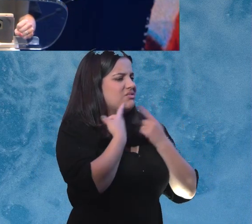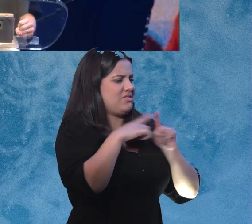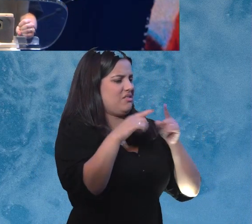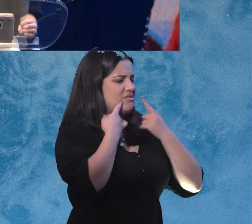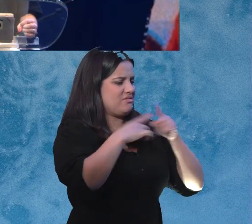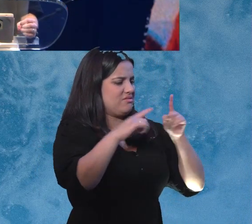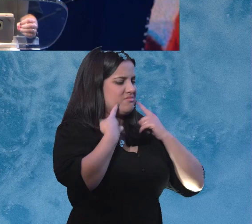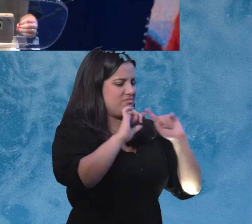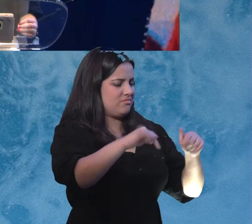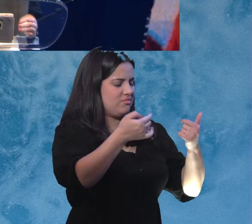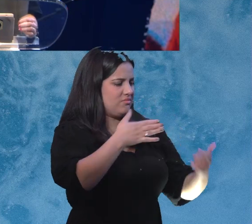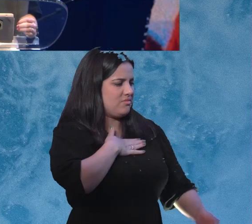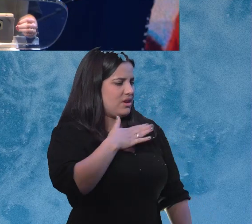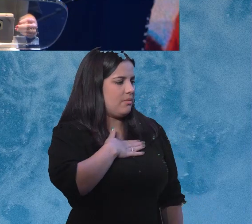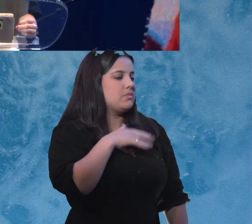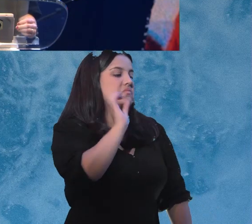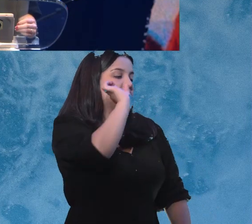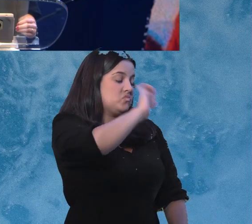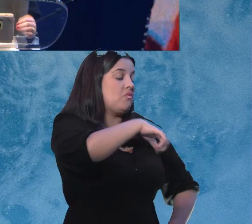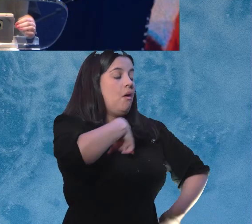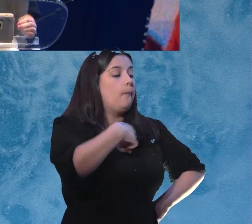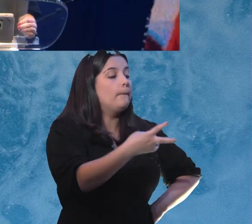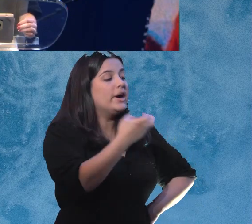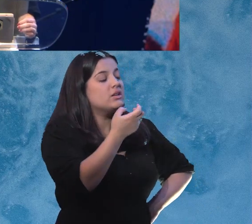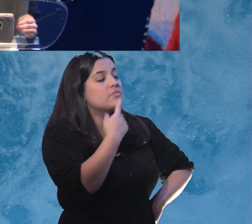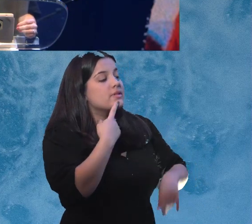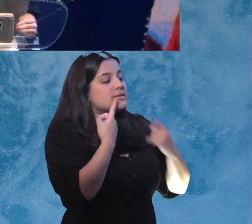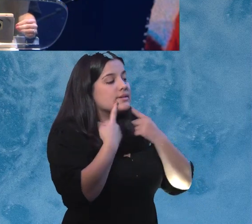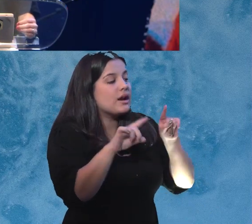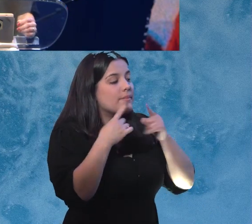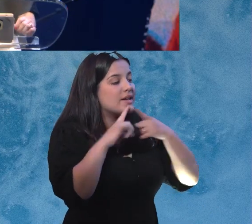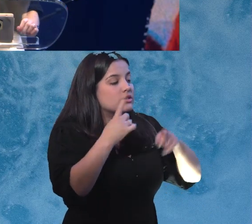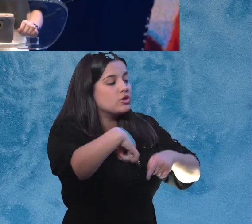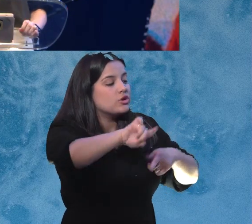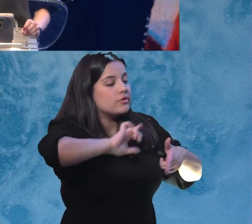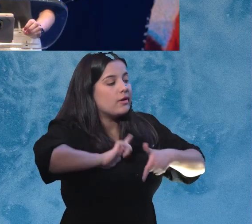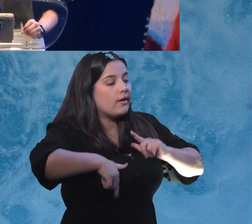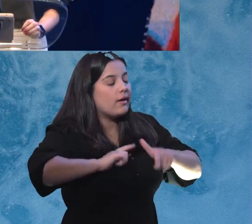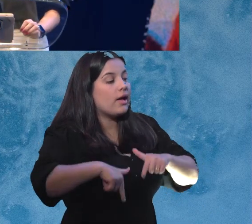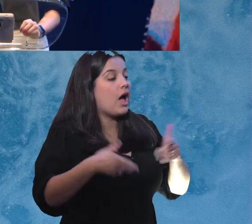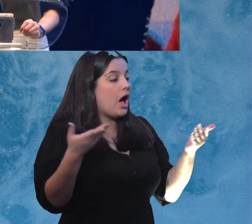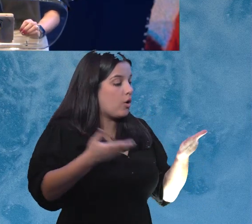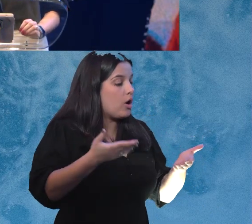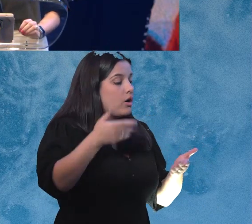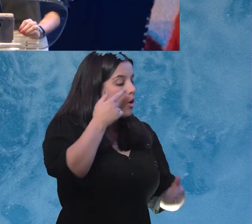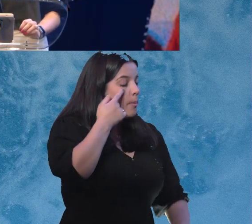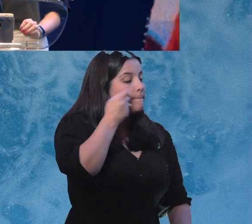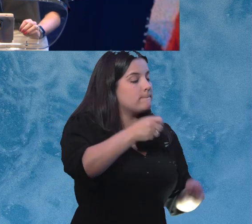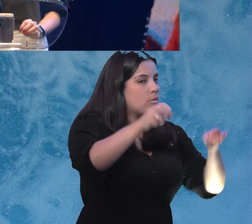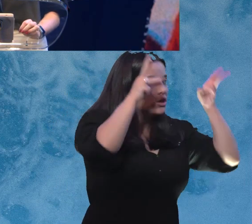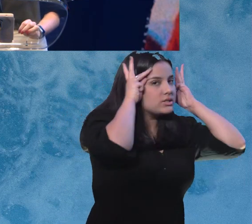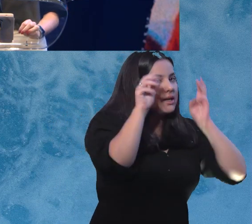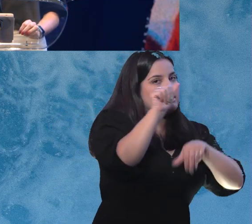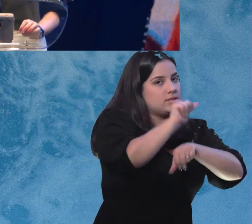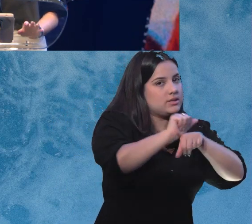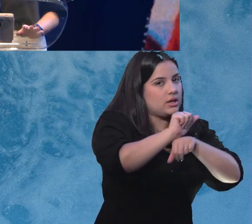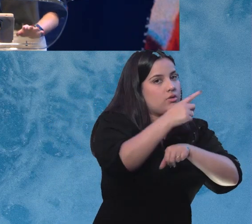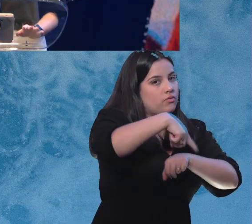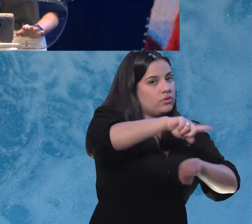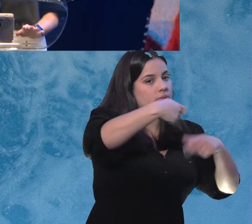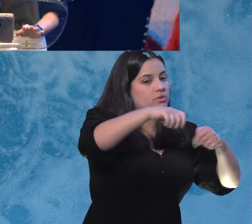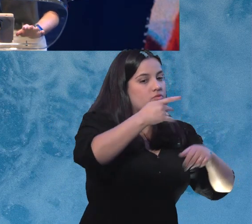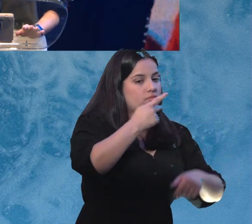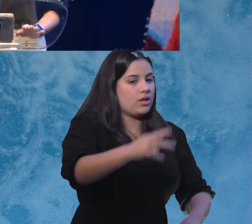mim? Sim, ouvi as queixas dos israelitas contra mim. Agora digam-lhes o seguinte: tão certo quanto eu vivo,